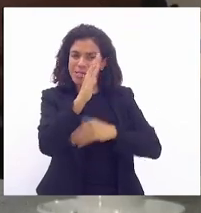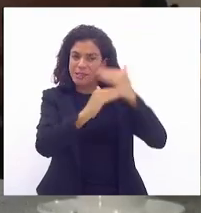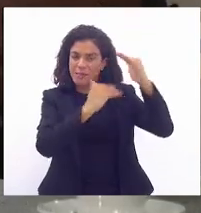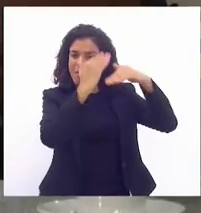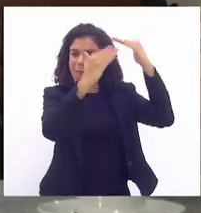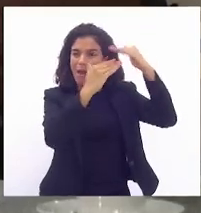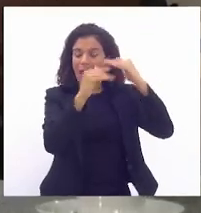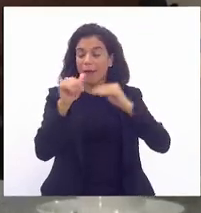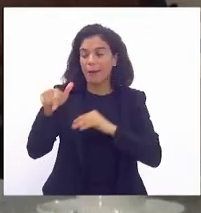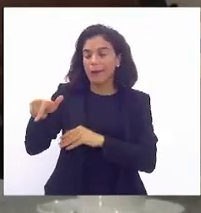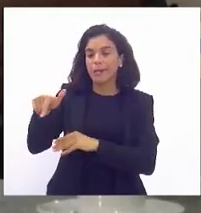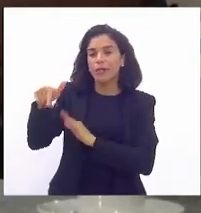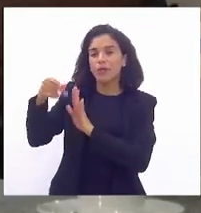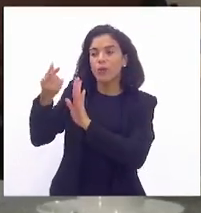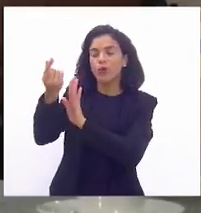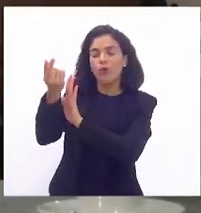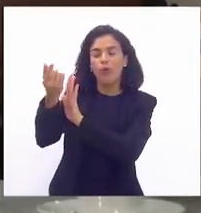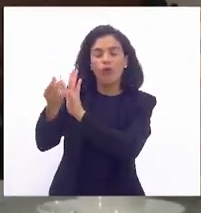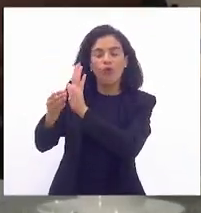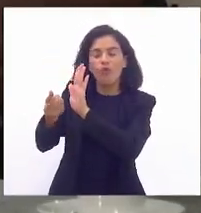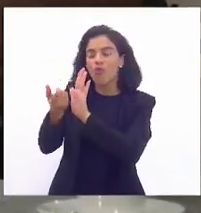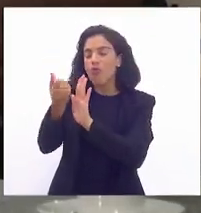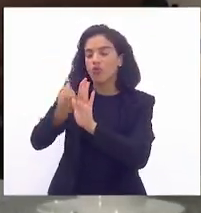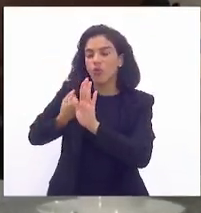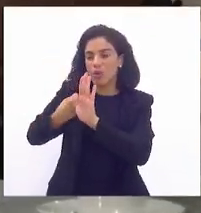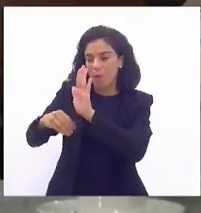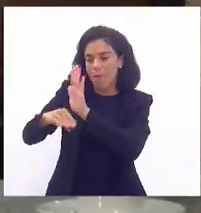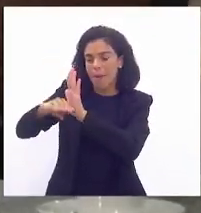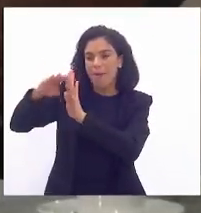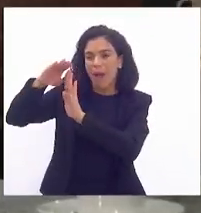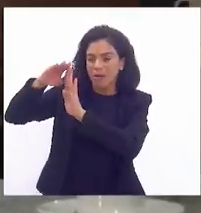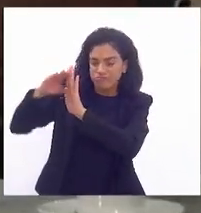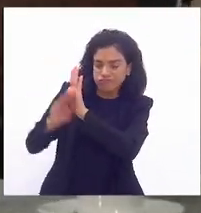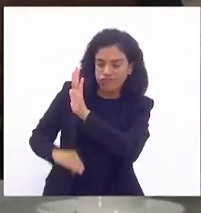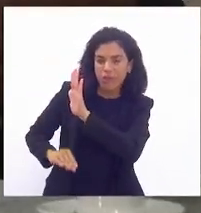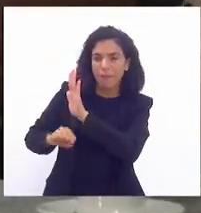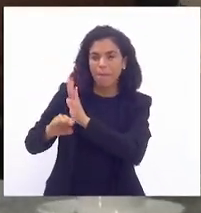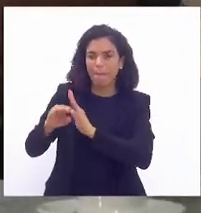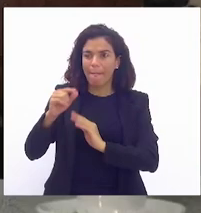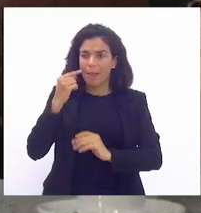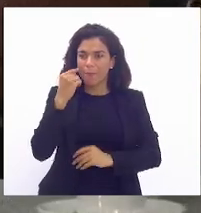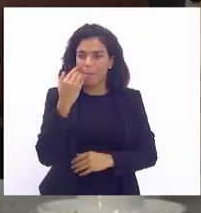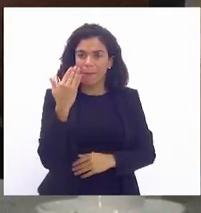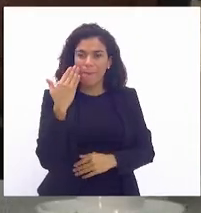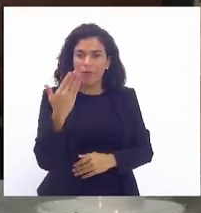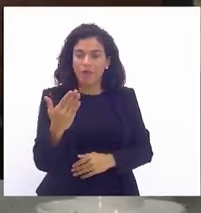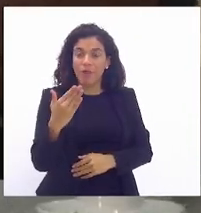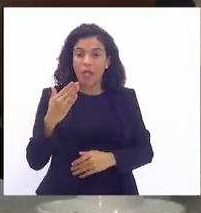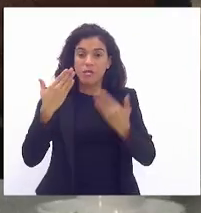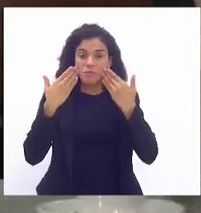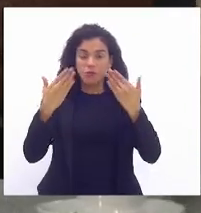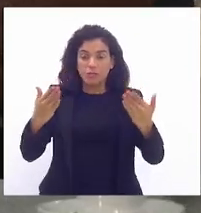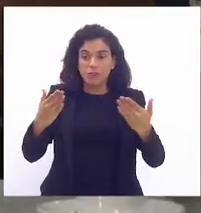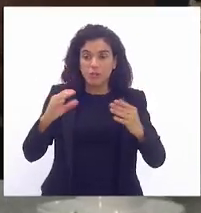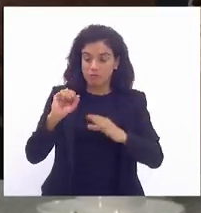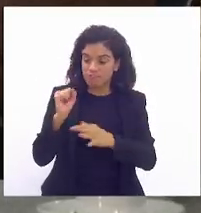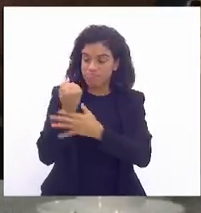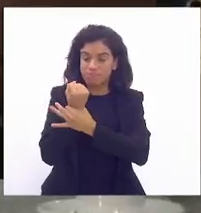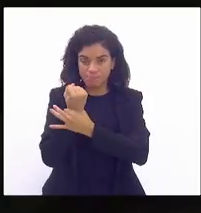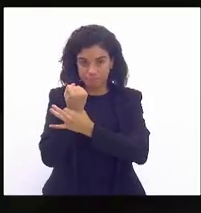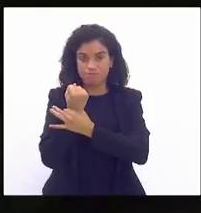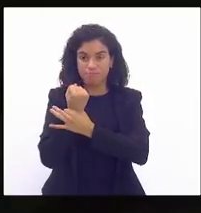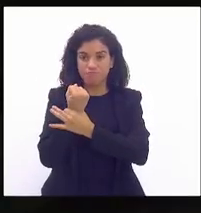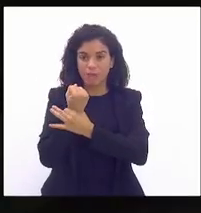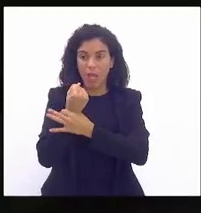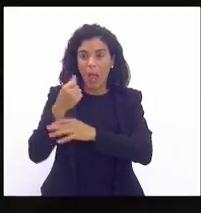e os padrões reduziram drasticamente. Então, se mostrou que para exposições seguras, ou seja, você está sendo exposto